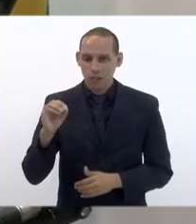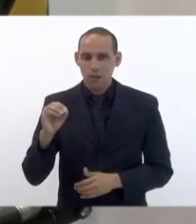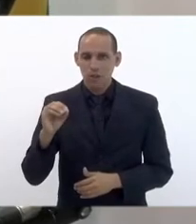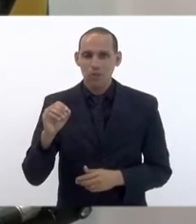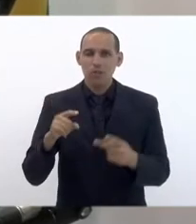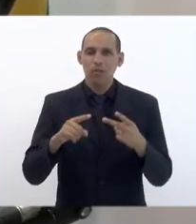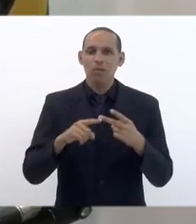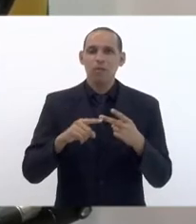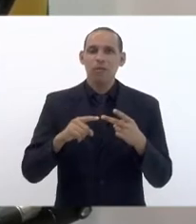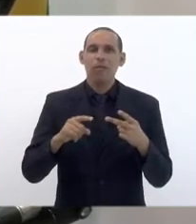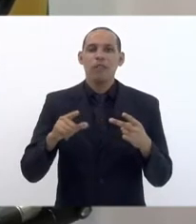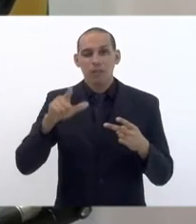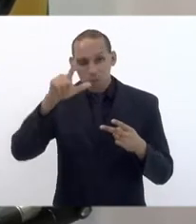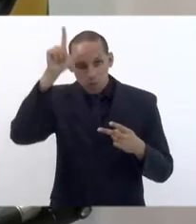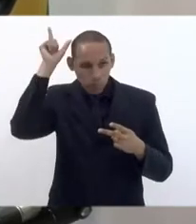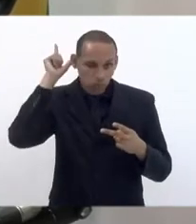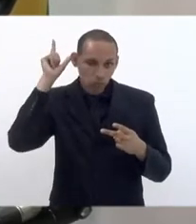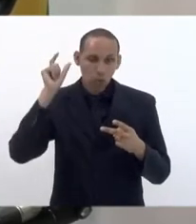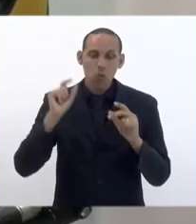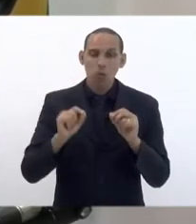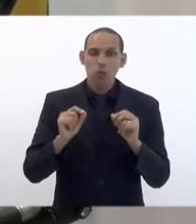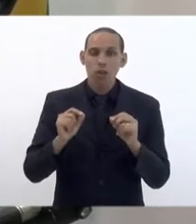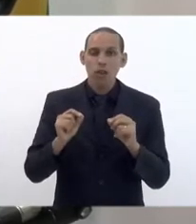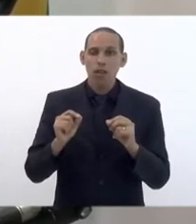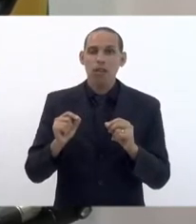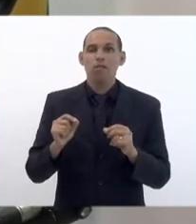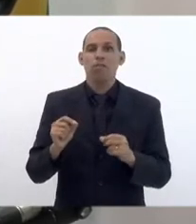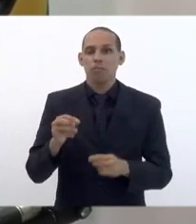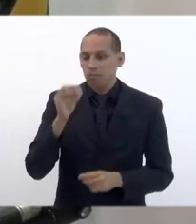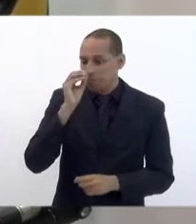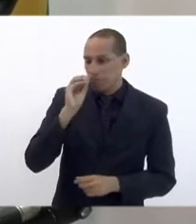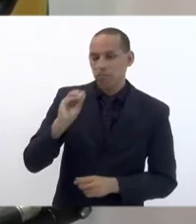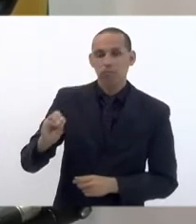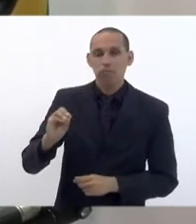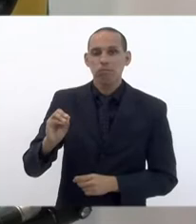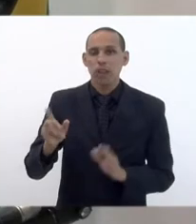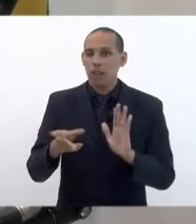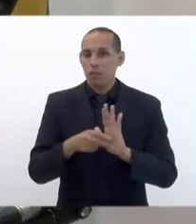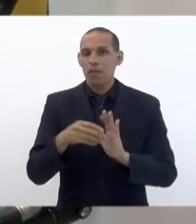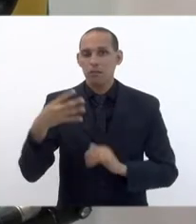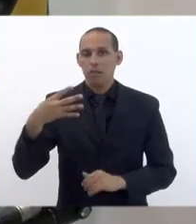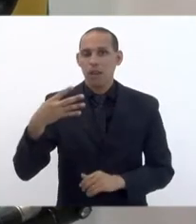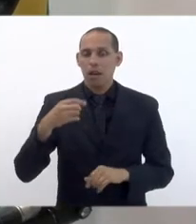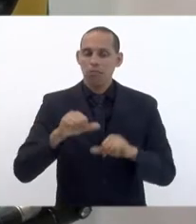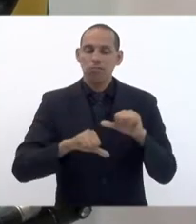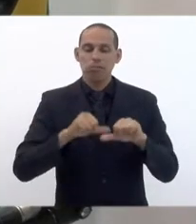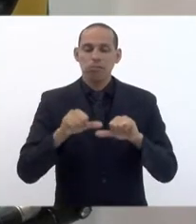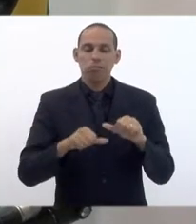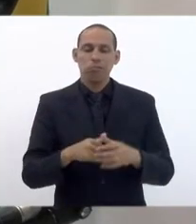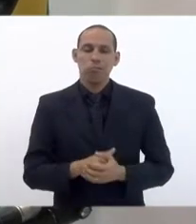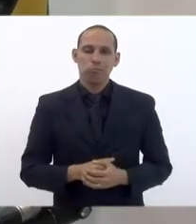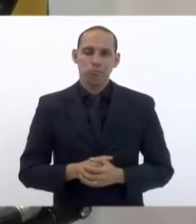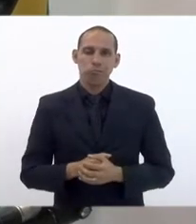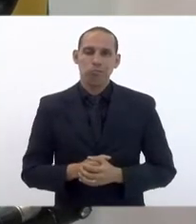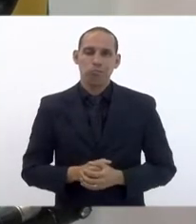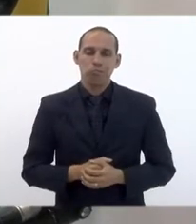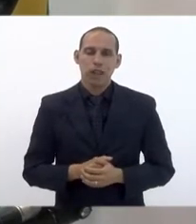deputado Luiz Paulo a respeito da rejeição da emenda modificativa 4. Isso. Eu acho que...